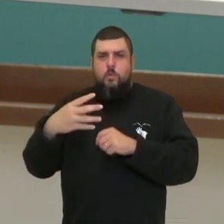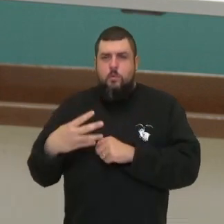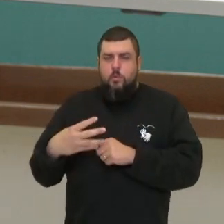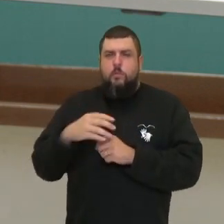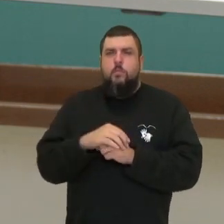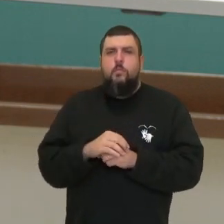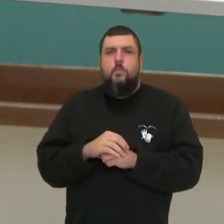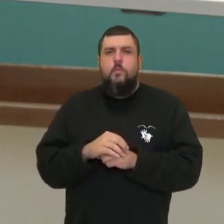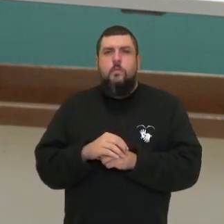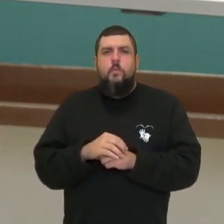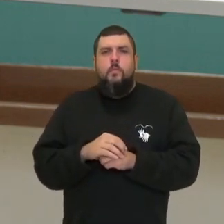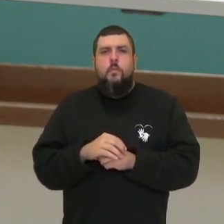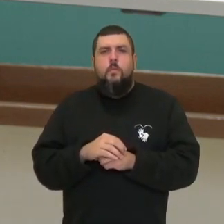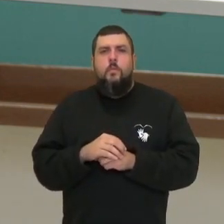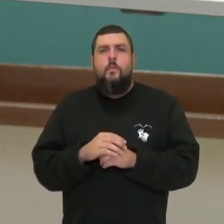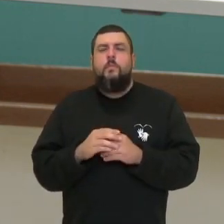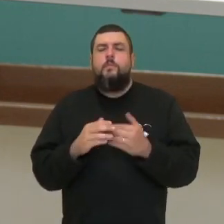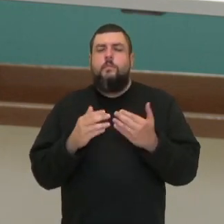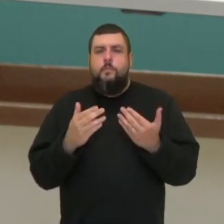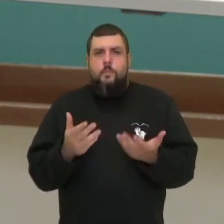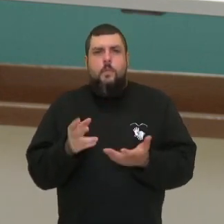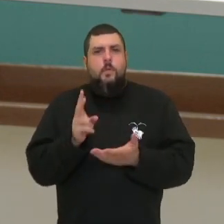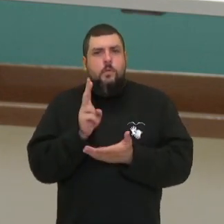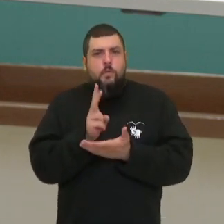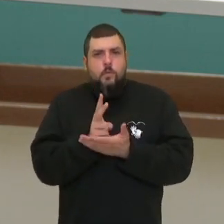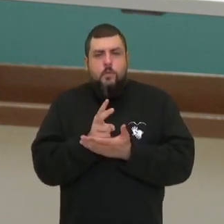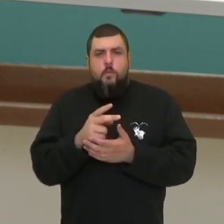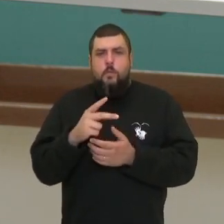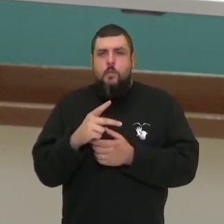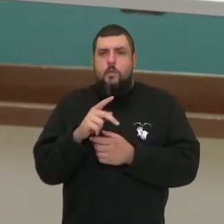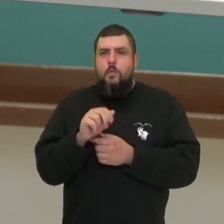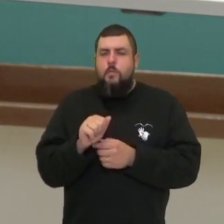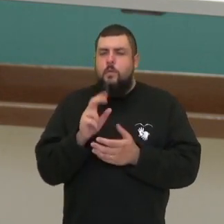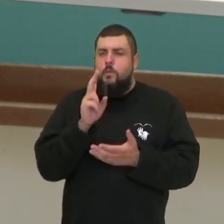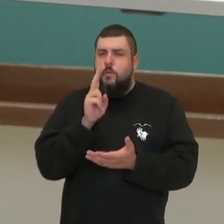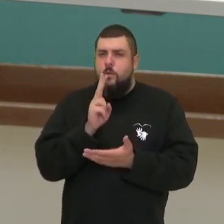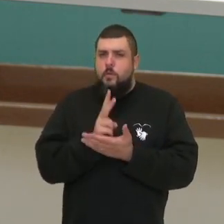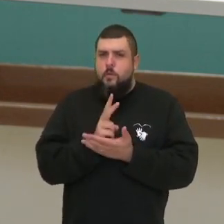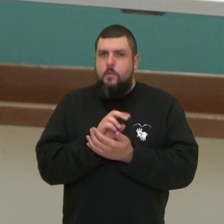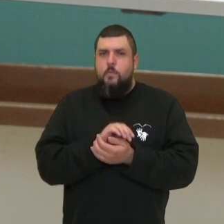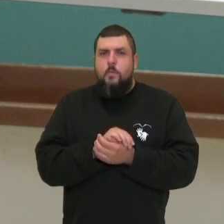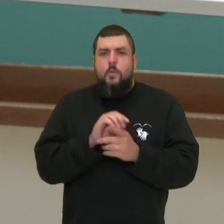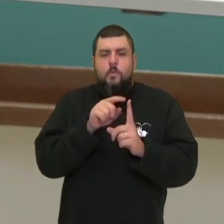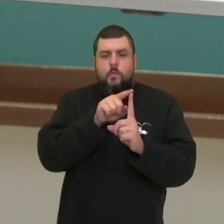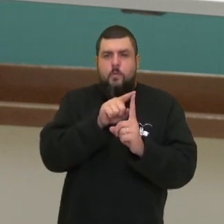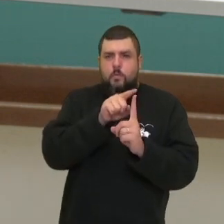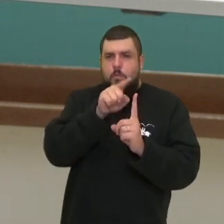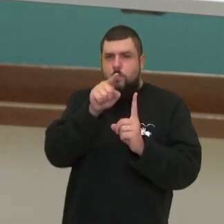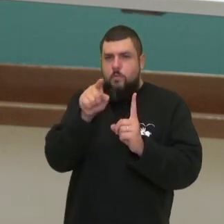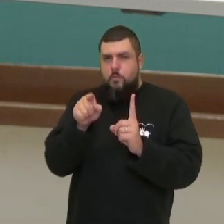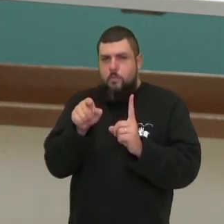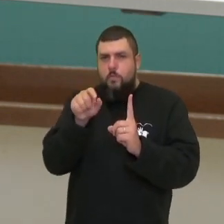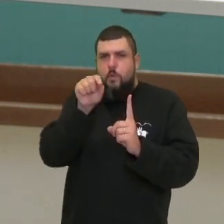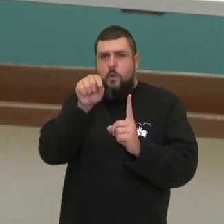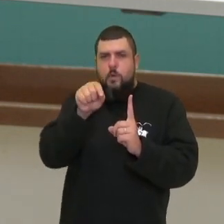9, 4. Então, na PA, sempre a diferença